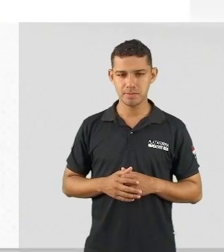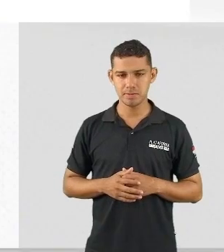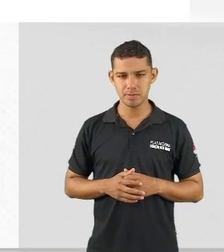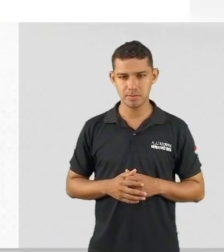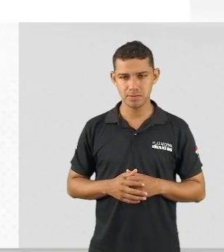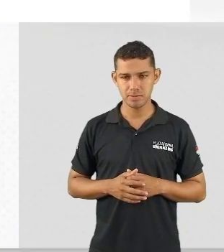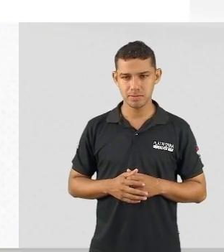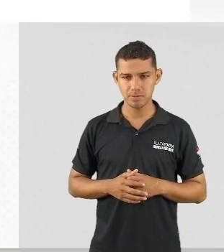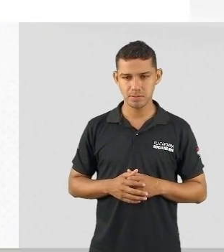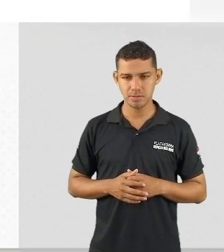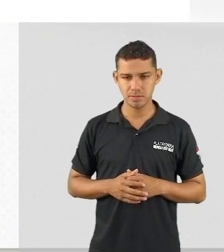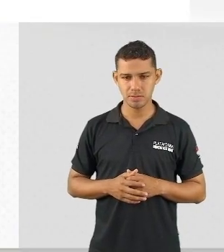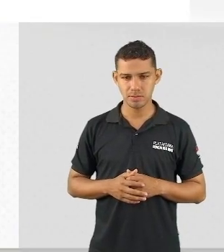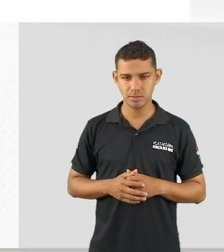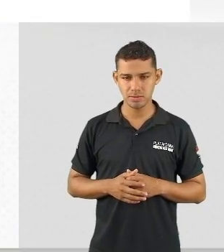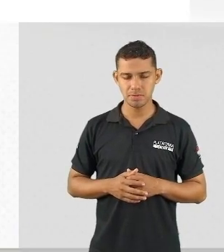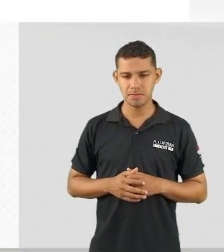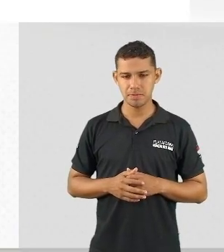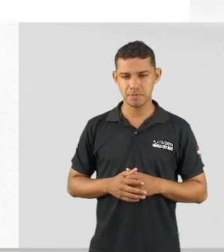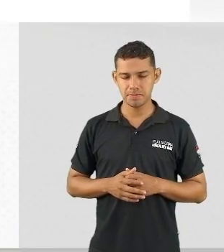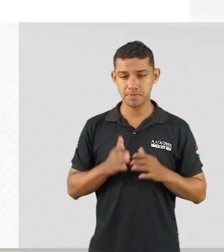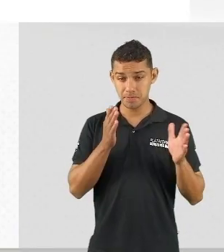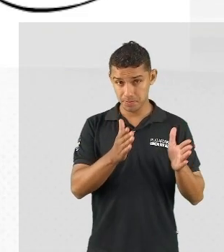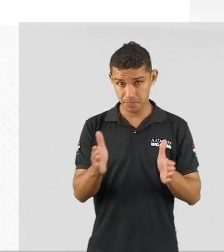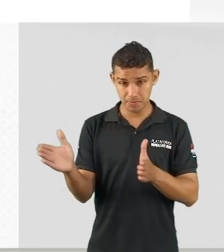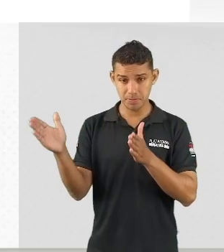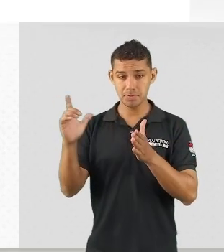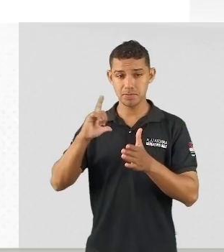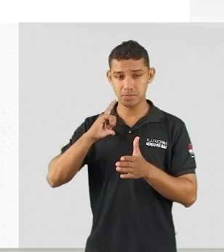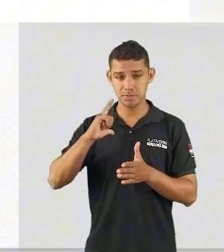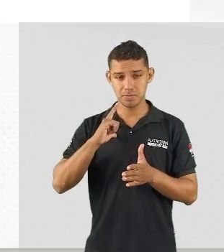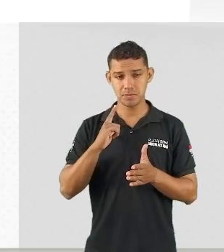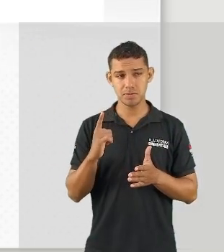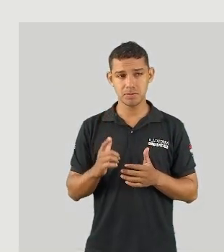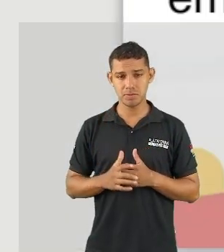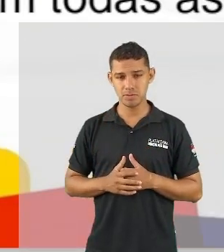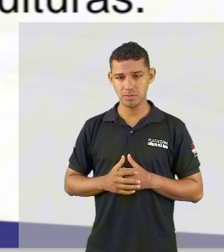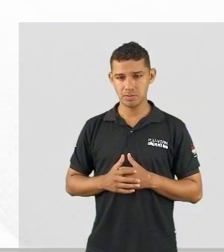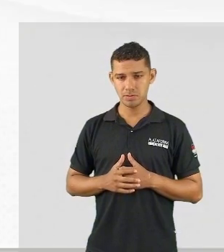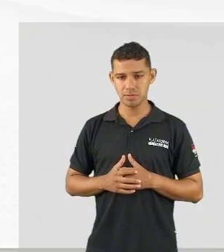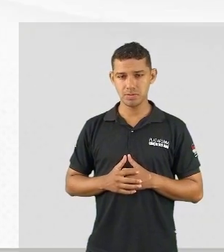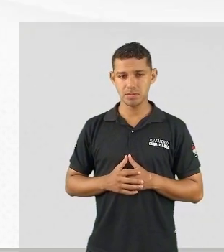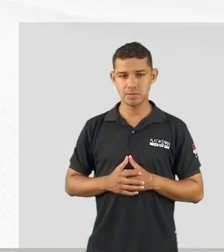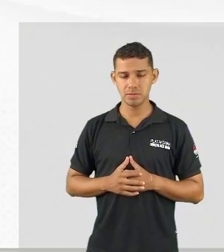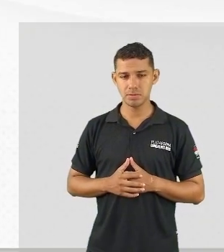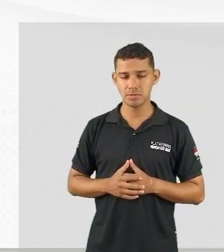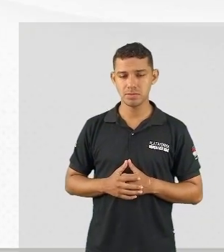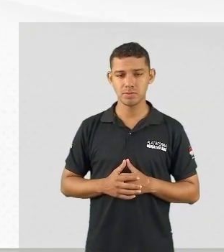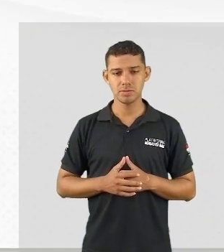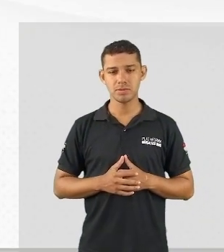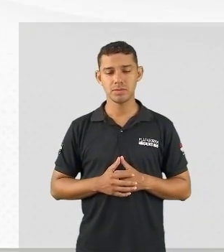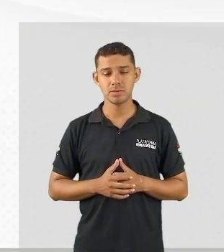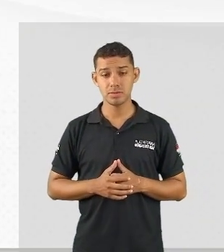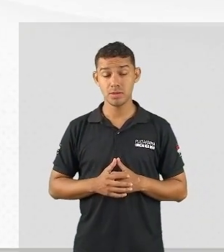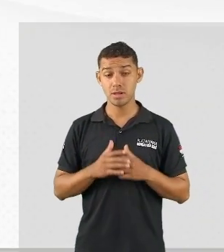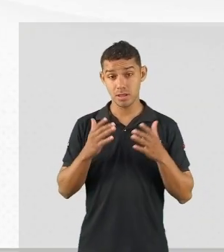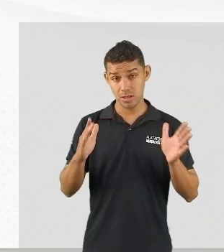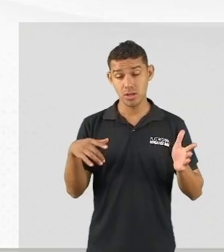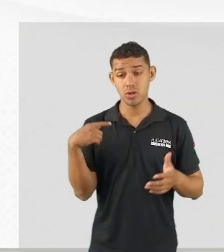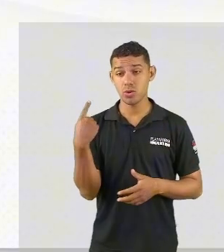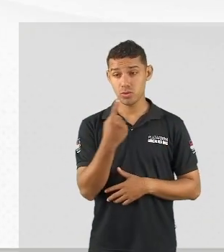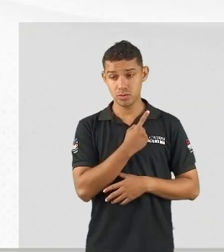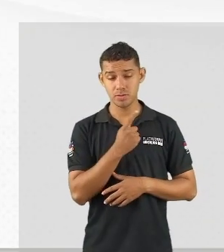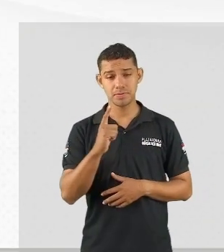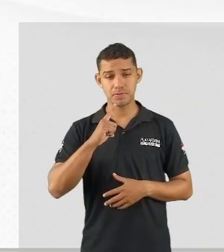configurados dentro dessa perspectiva de... Vamos voltar um pouquinho mais para frente. E aí nós